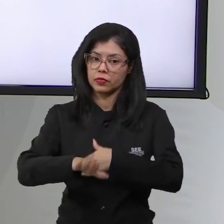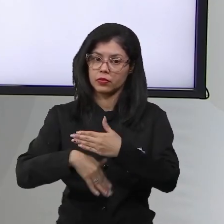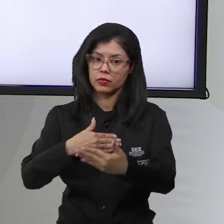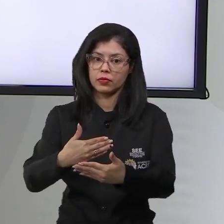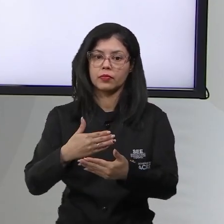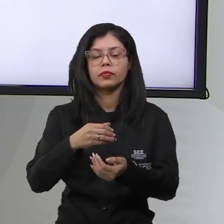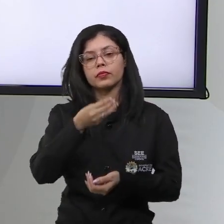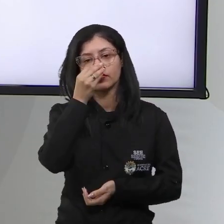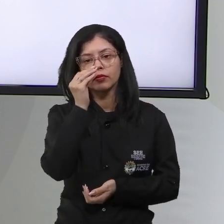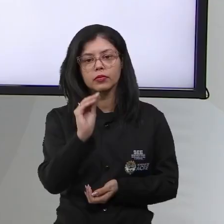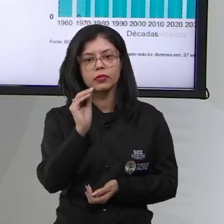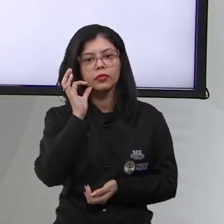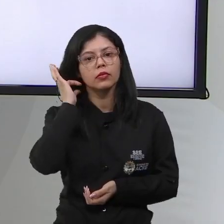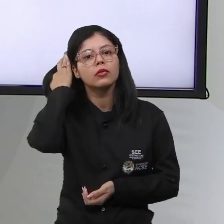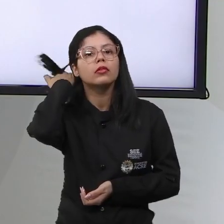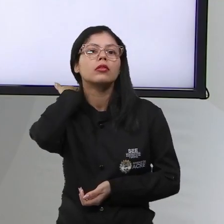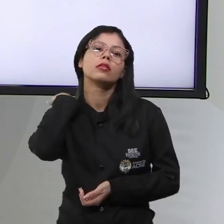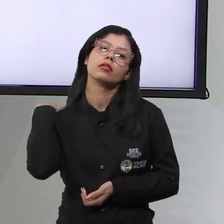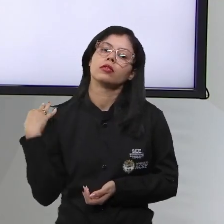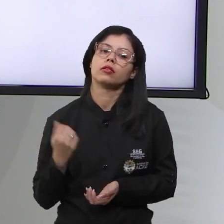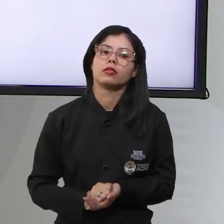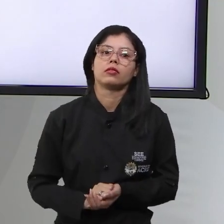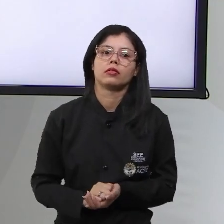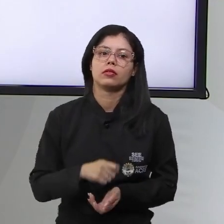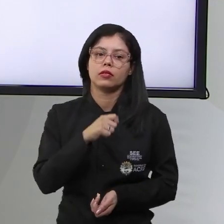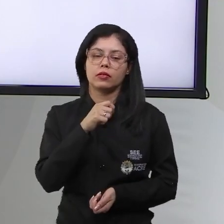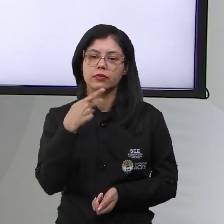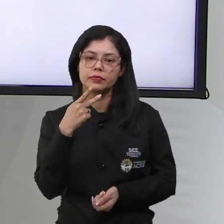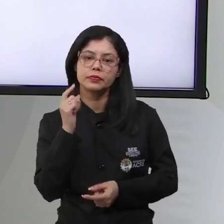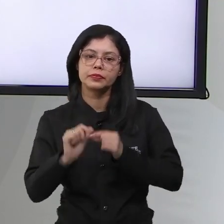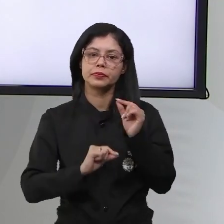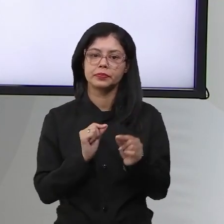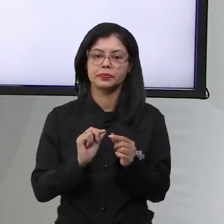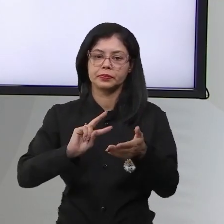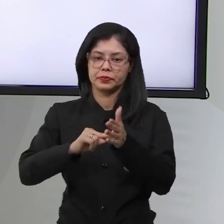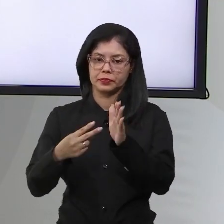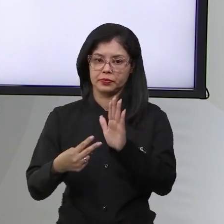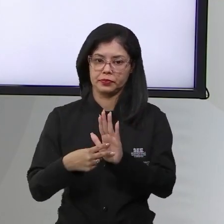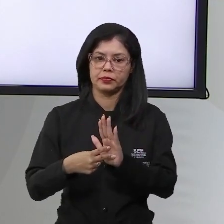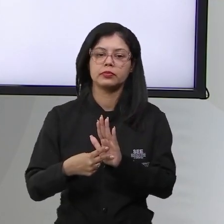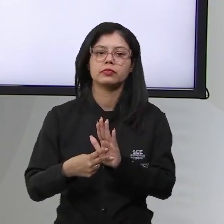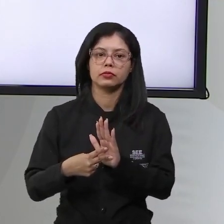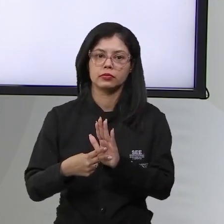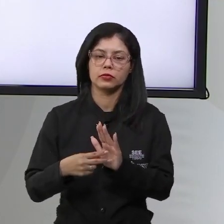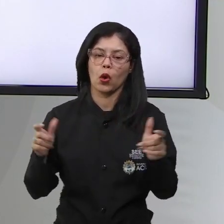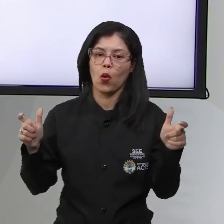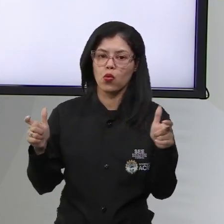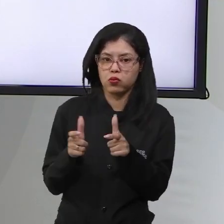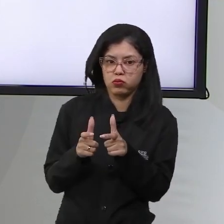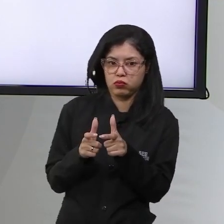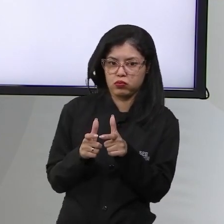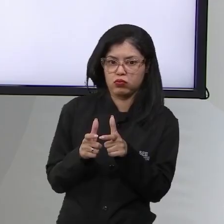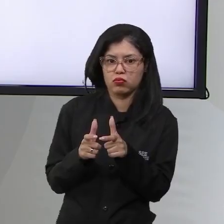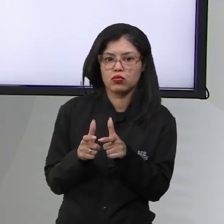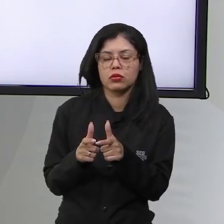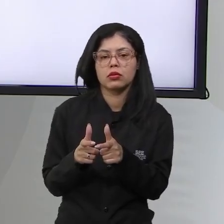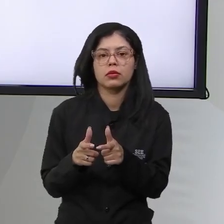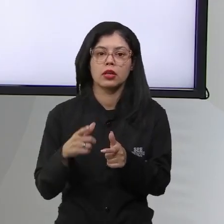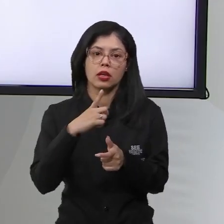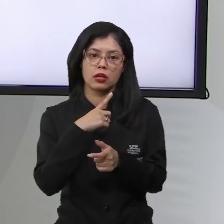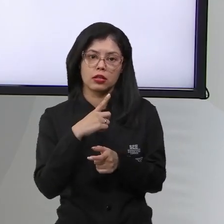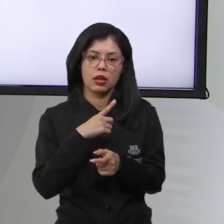processo discriminatório ele venha a ser, digamos assim, significativamente reduzido e para que